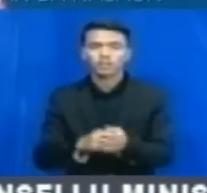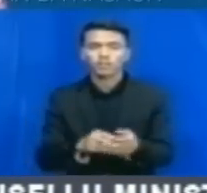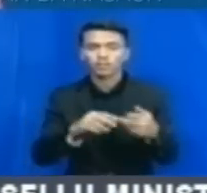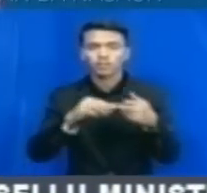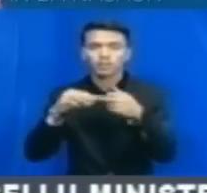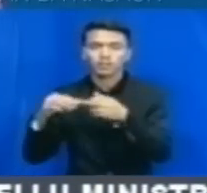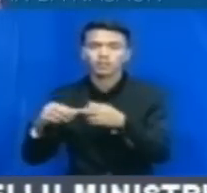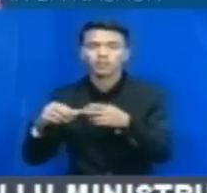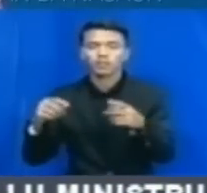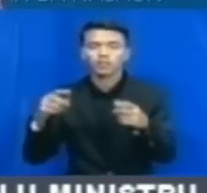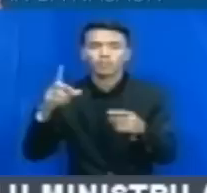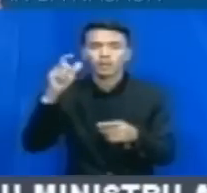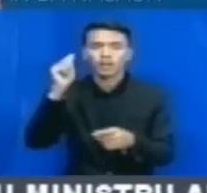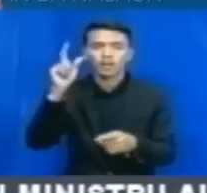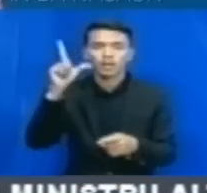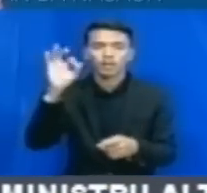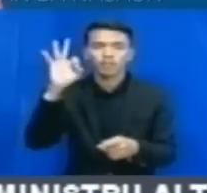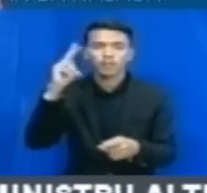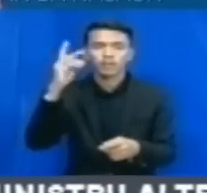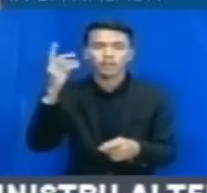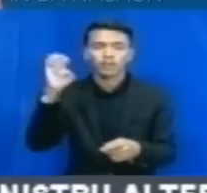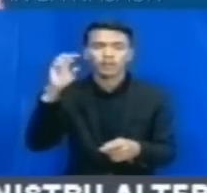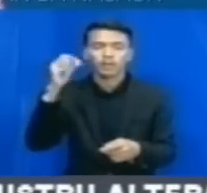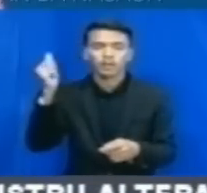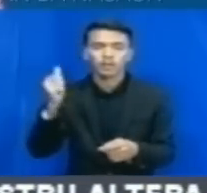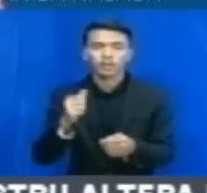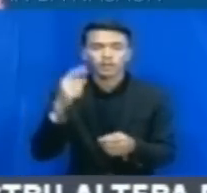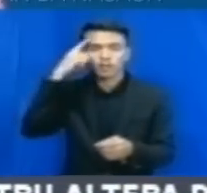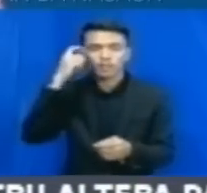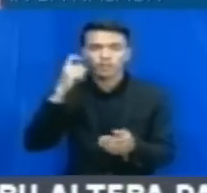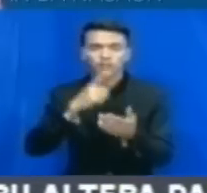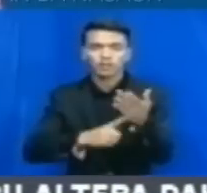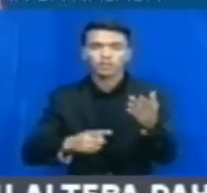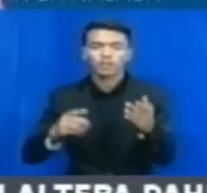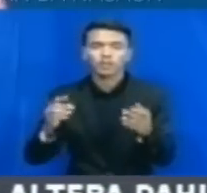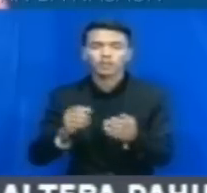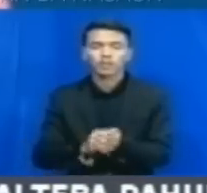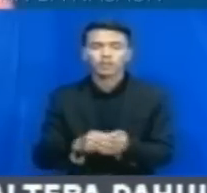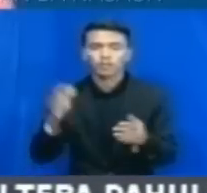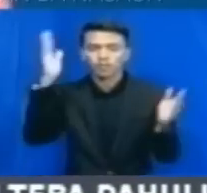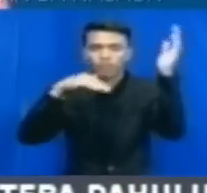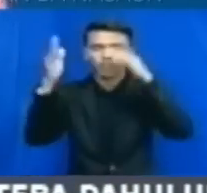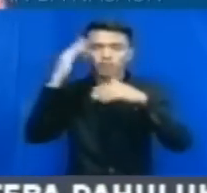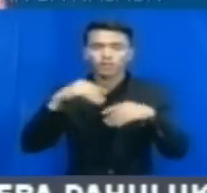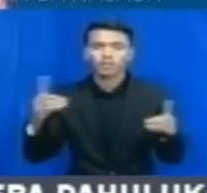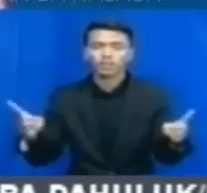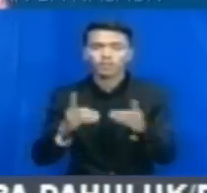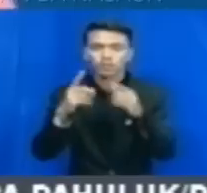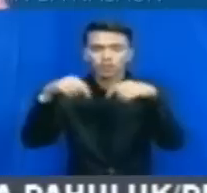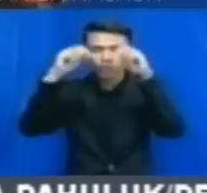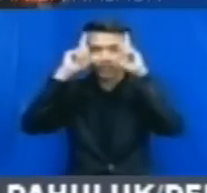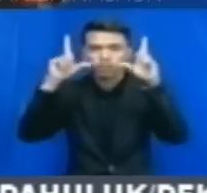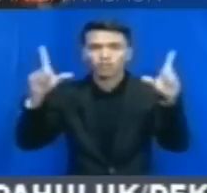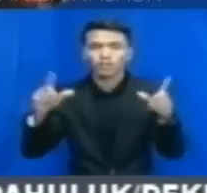liu alfandega. Tem que servir o zero. Tamba ser maka caso né, tamba Timor. Né Laos, mate clamar para depois. Tamba